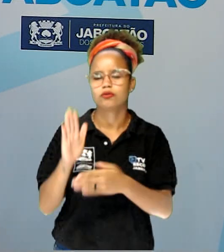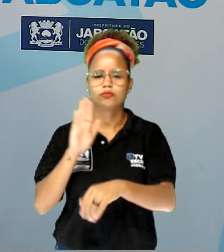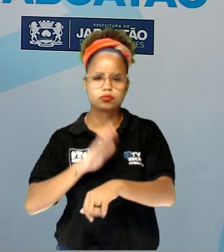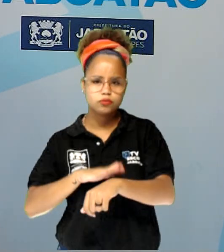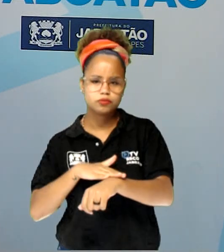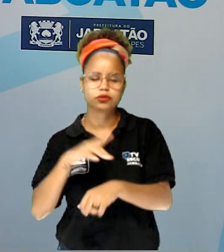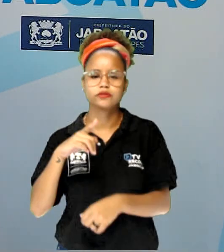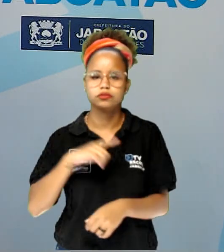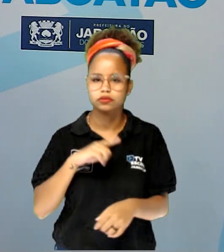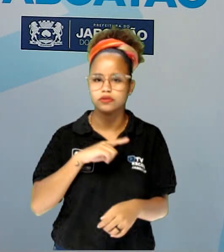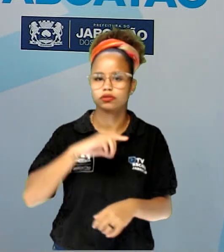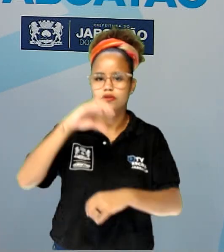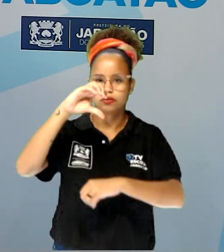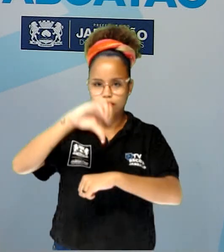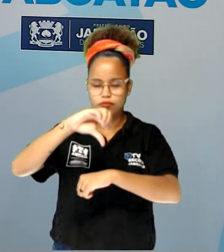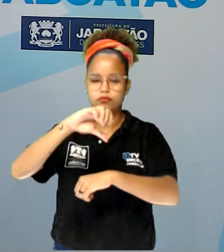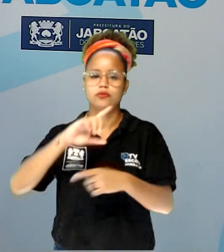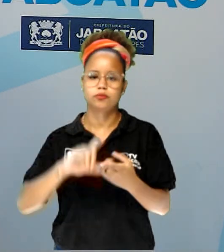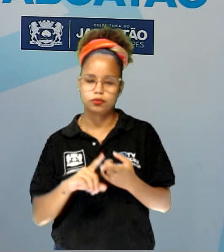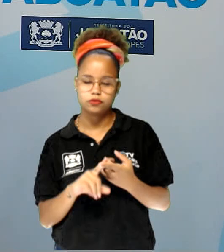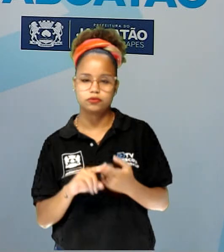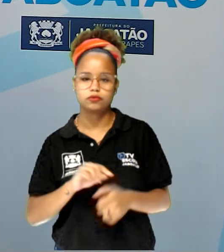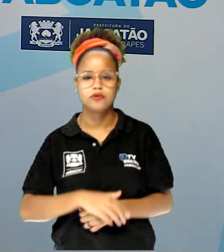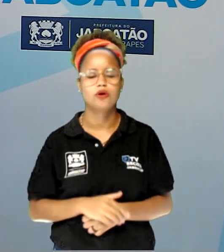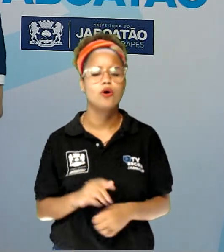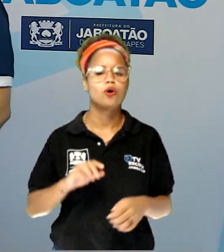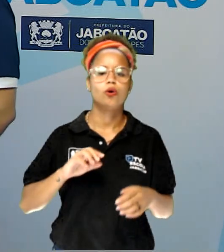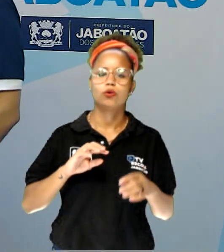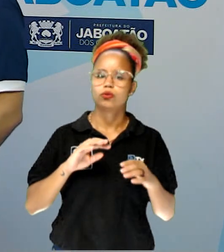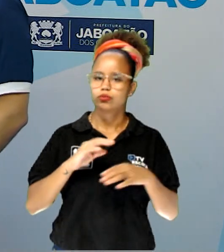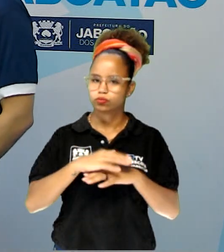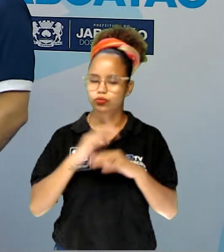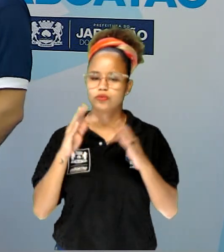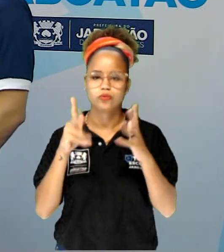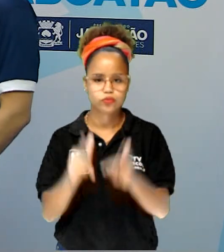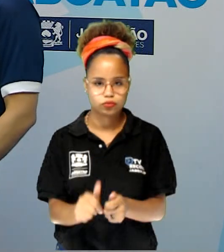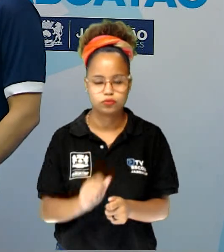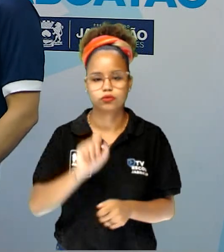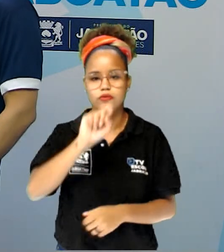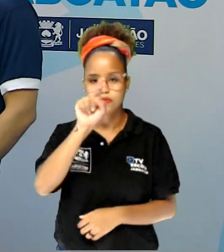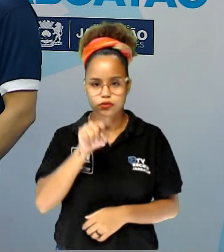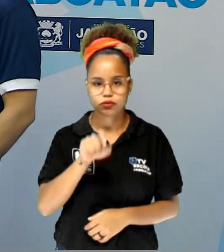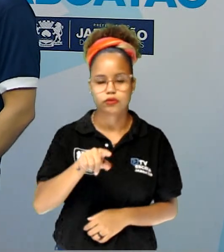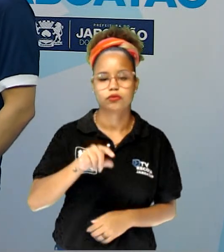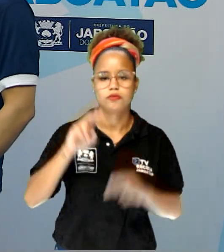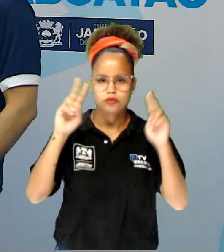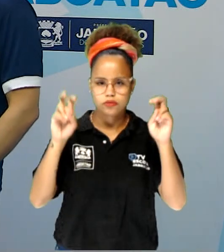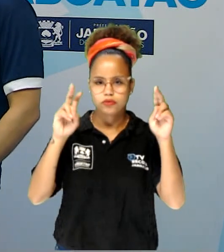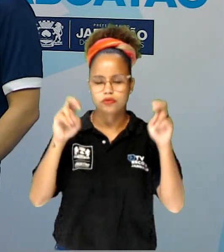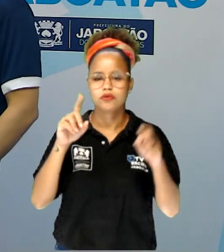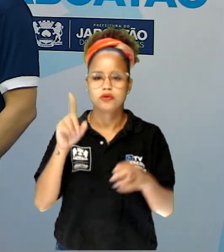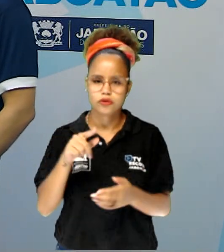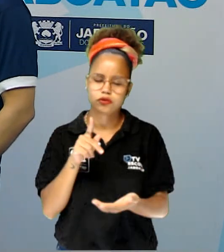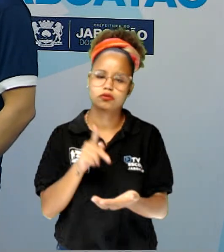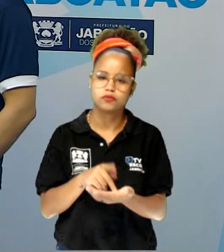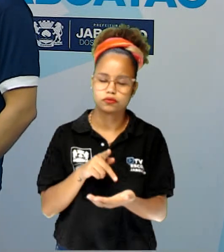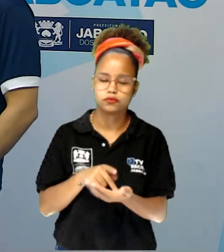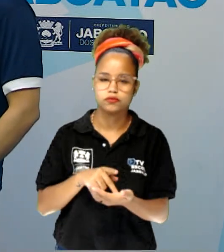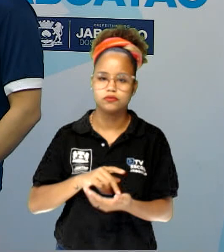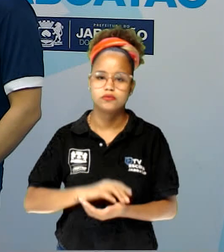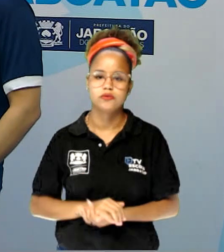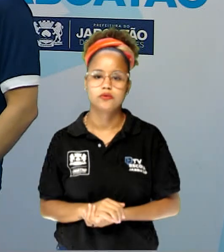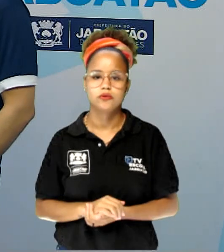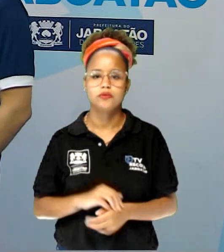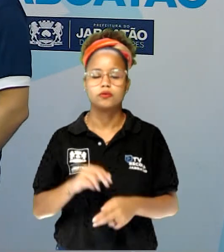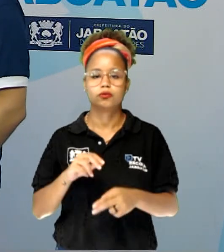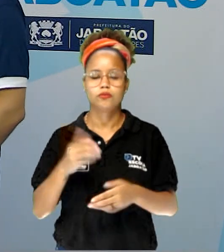as interrogações. Né? Então todas essas exclamações e essas aspas e interrogações são realmente